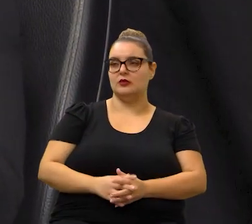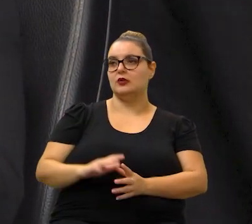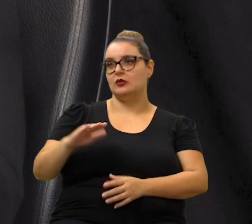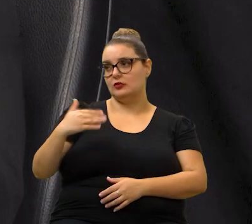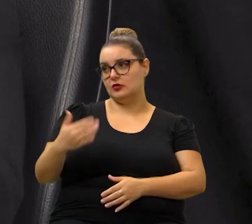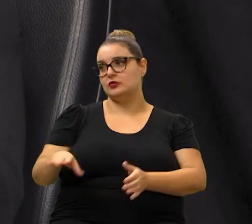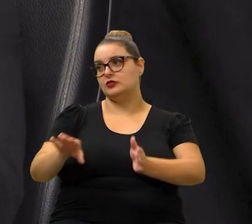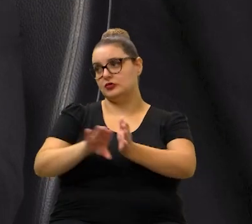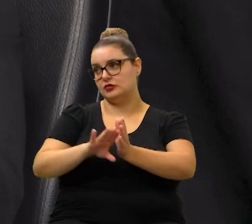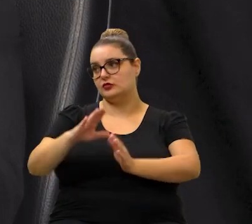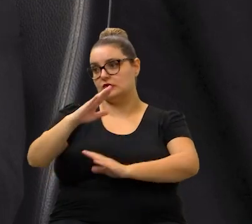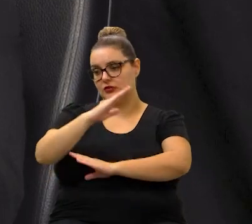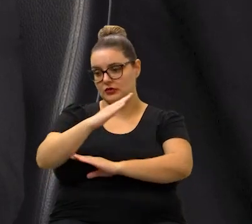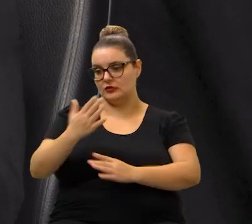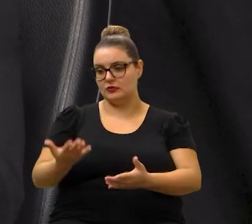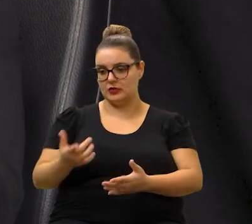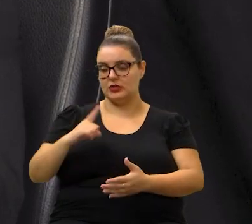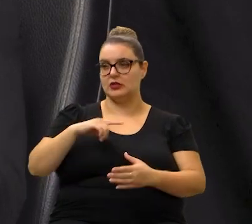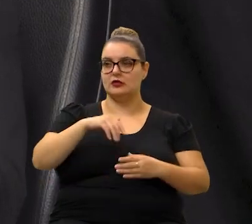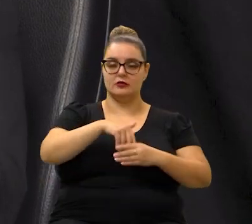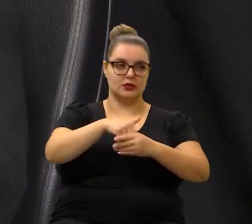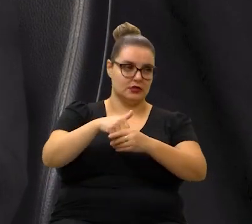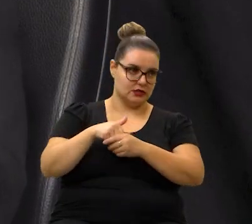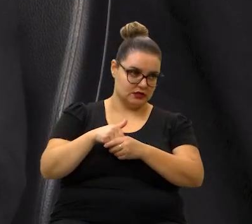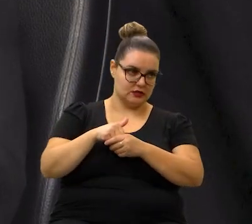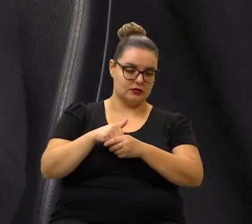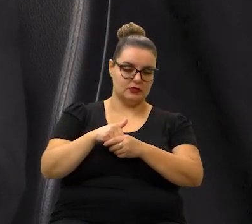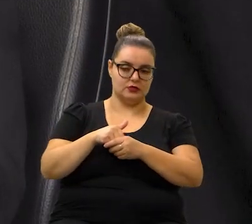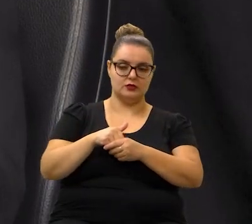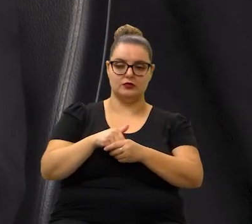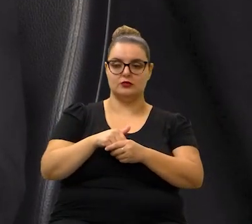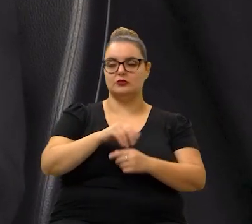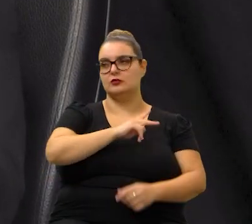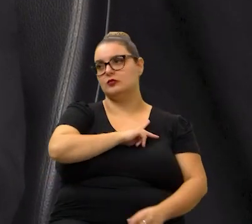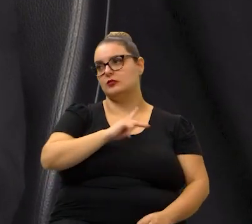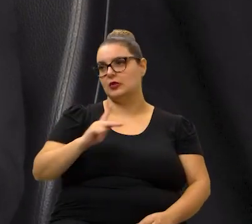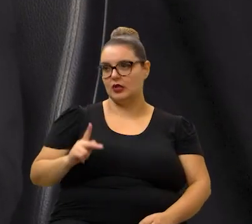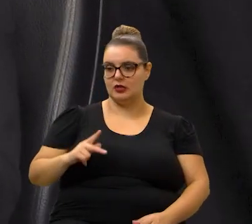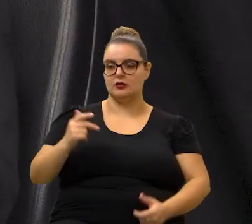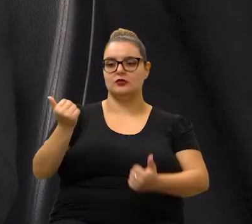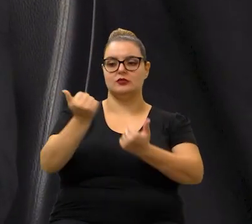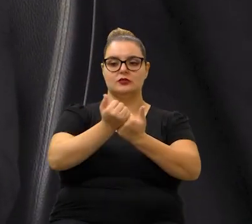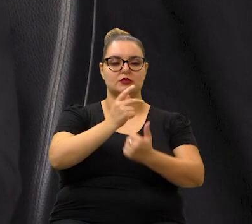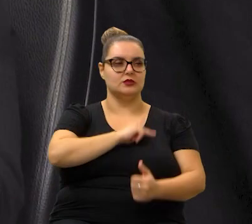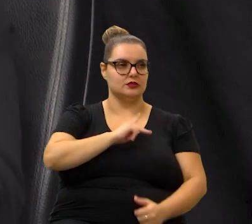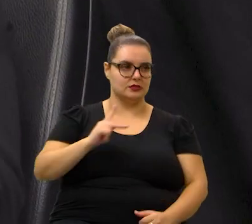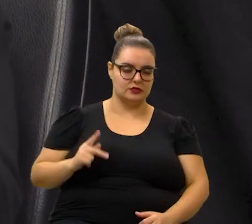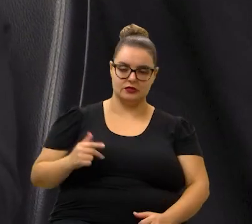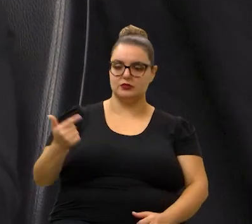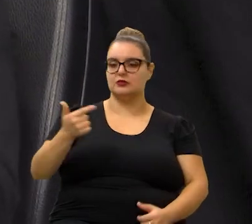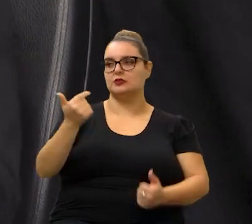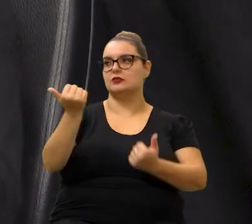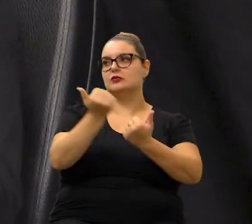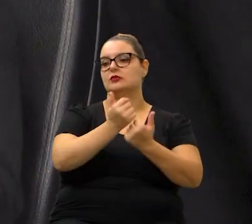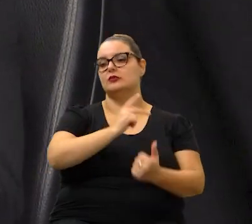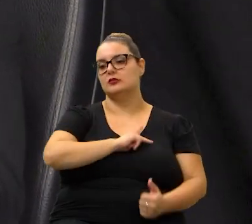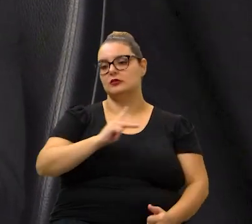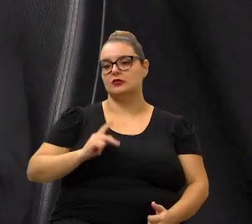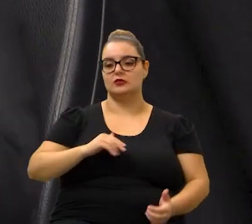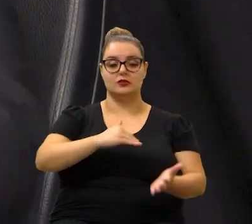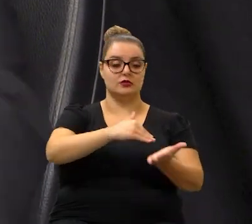chego na Câmara já tem a votação né do presidente do vice-presidente do segundo vice-presidente do